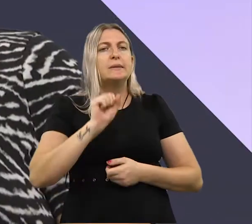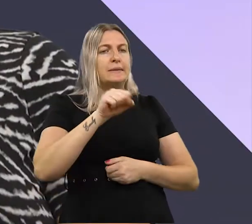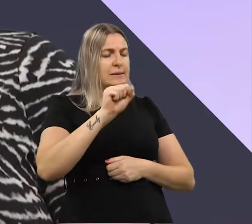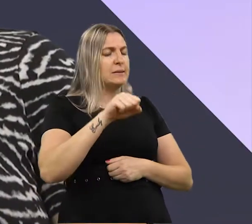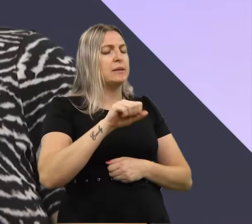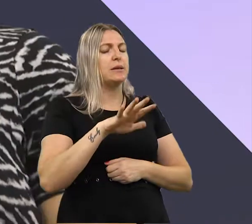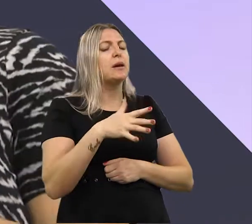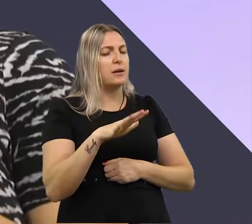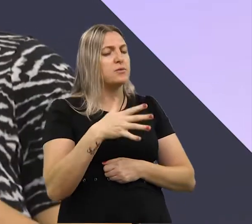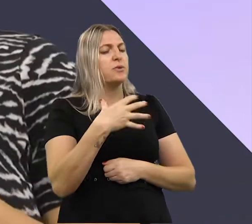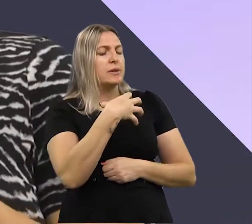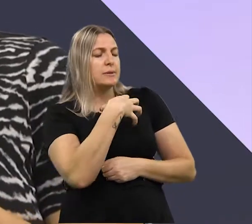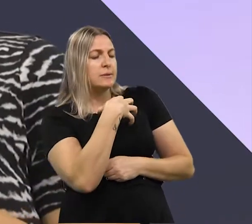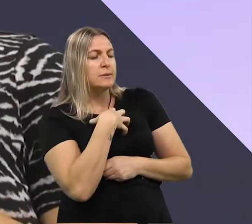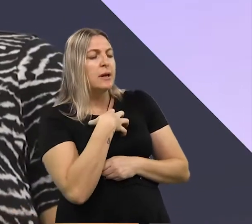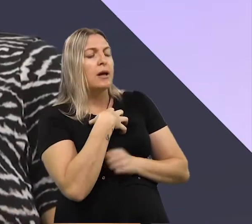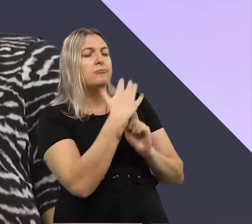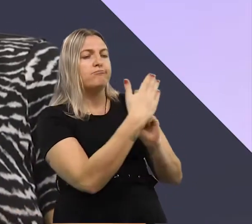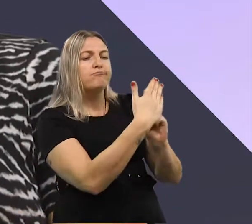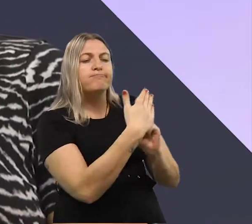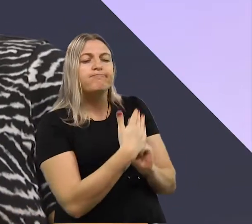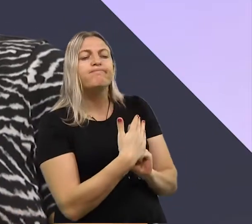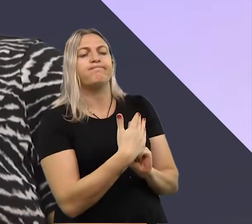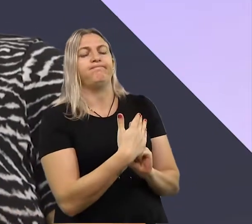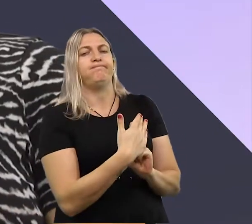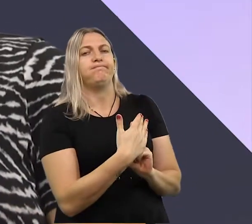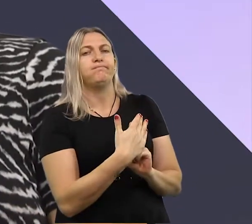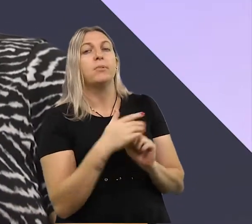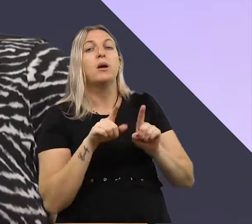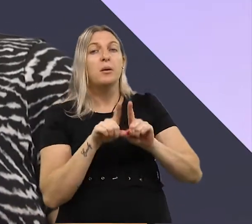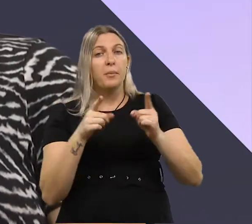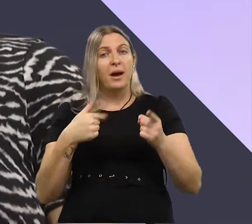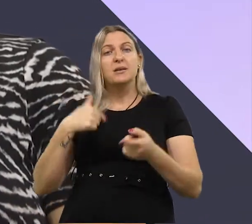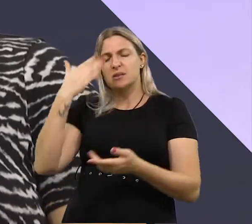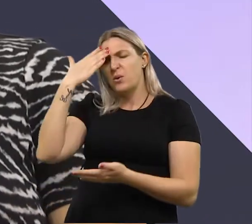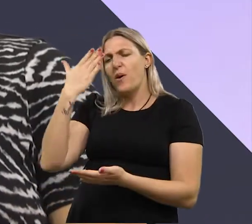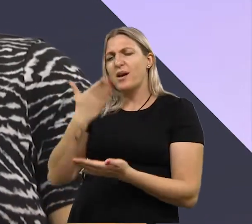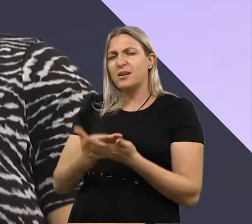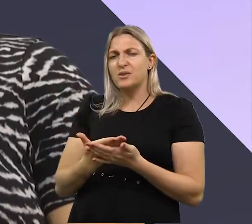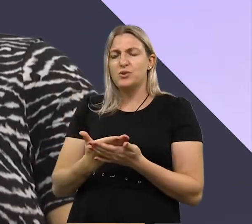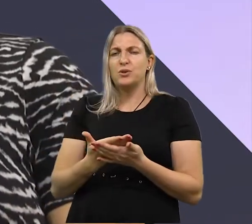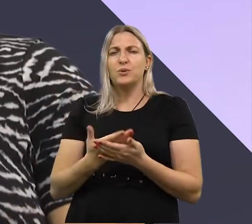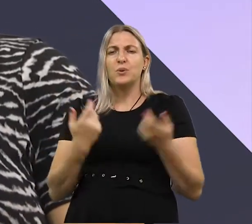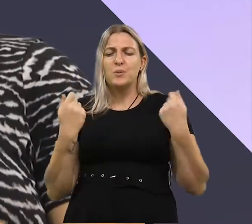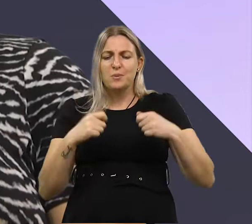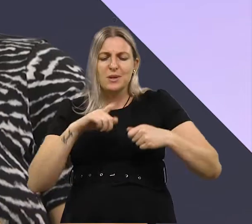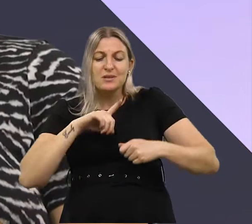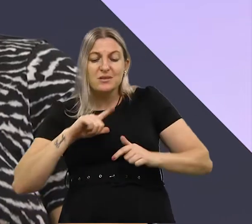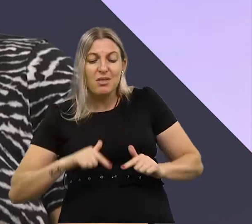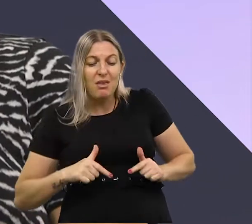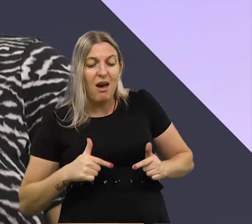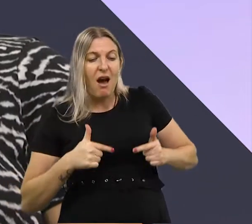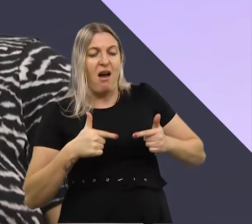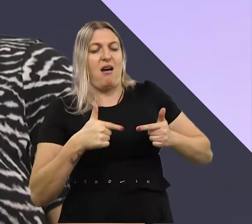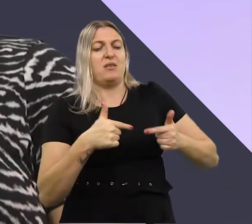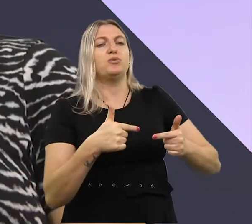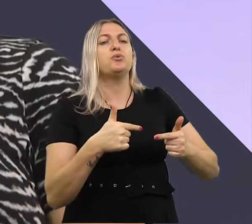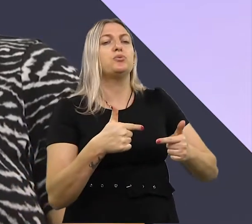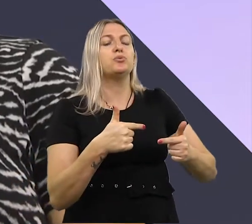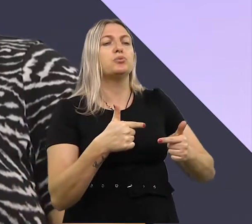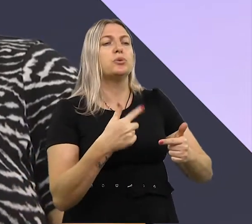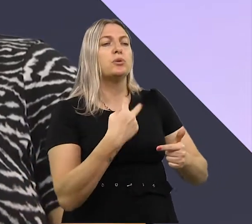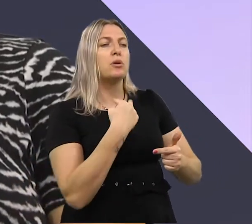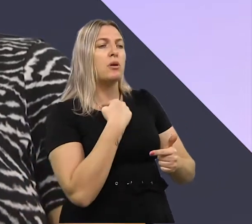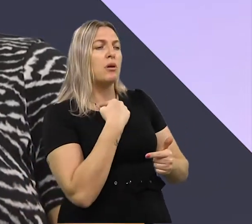um pouco isso, às vezes, em algumas questões, né? Mas eu acredito que é muito uma questão de atitude da gente também, né? Nós